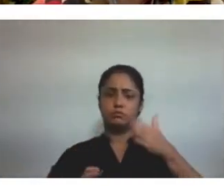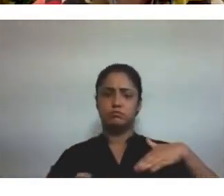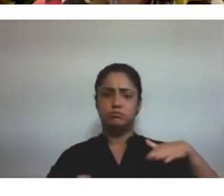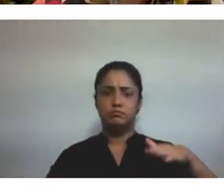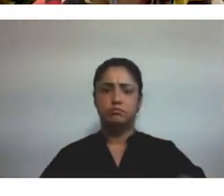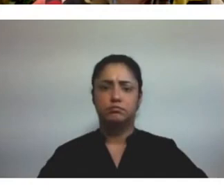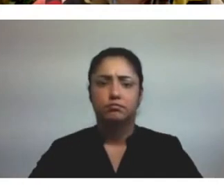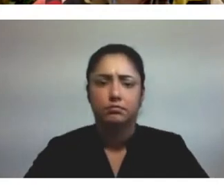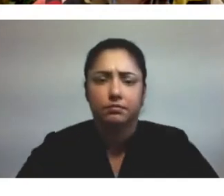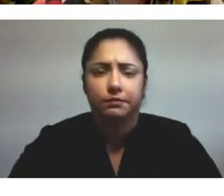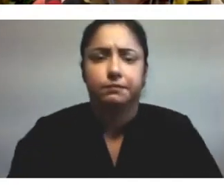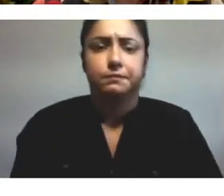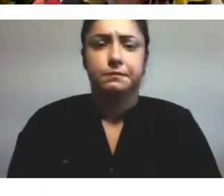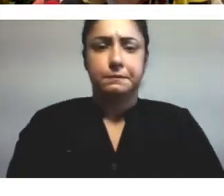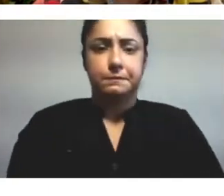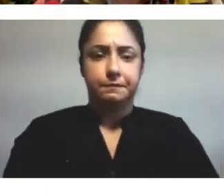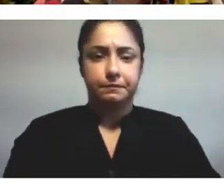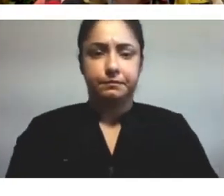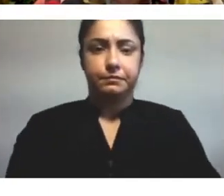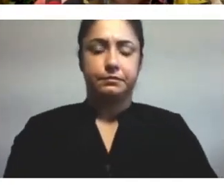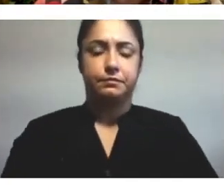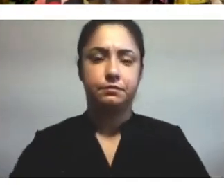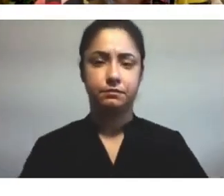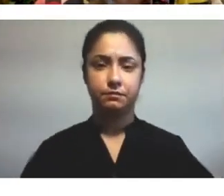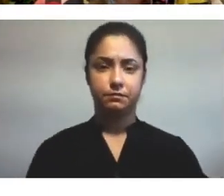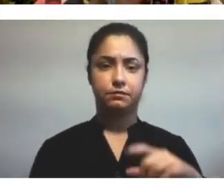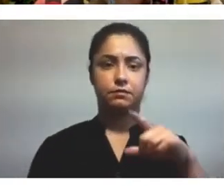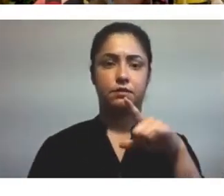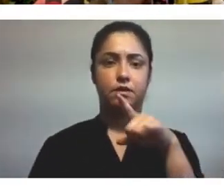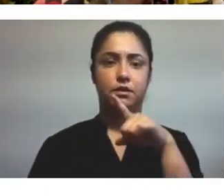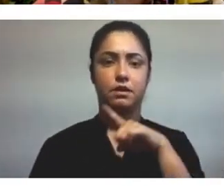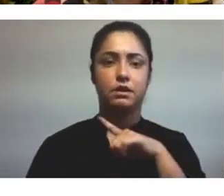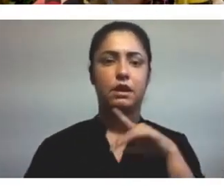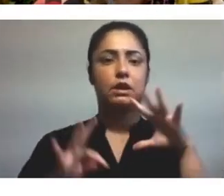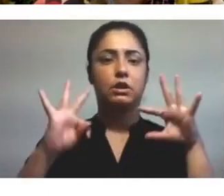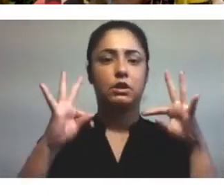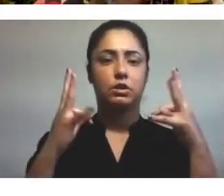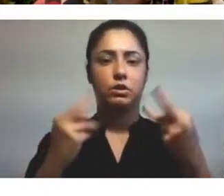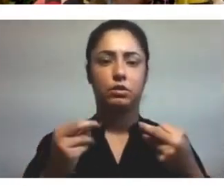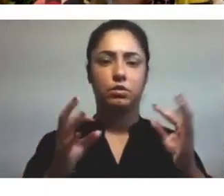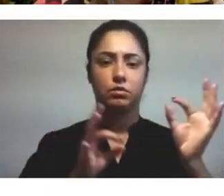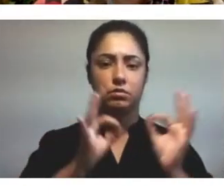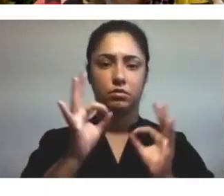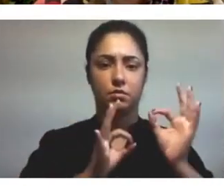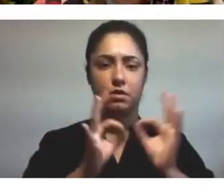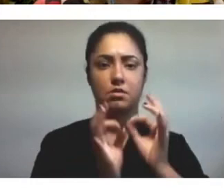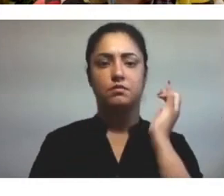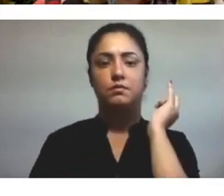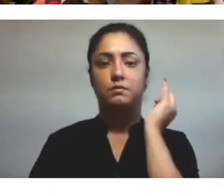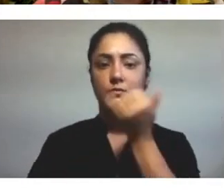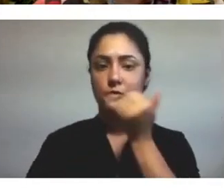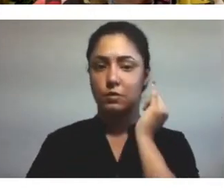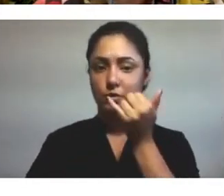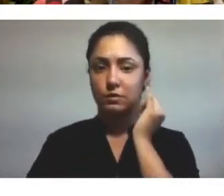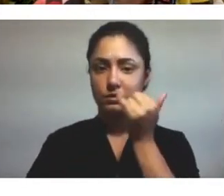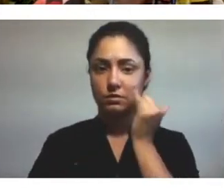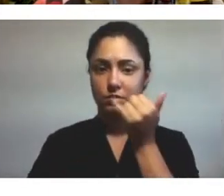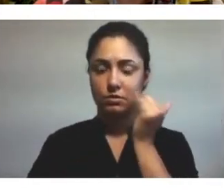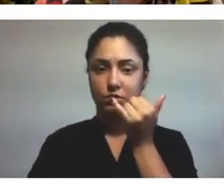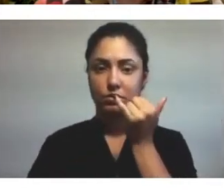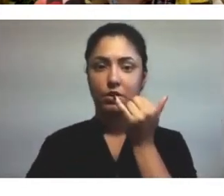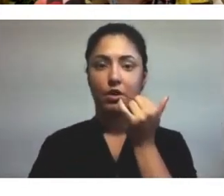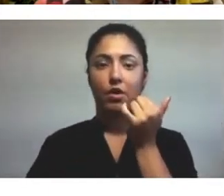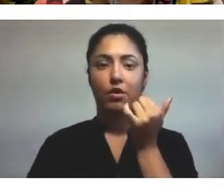de saúde, né? Porque existe todo um rigor nesse processo de contação de histórias, como lavagem